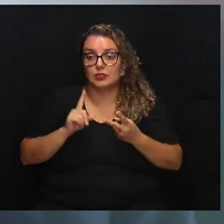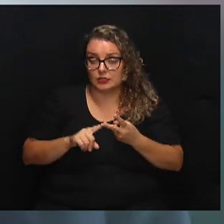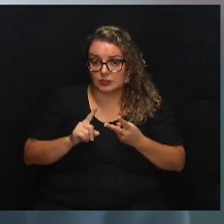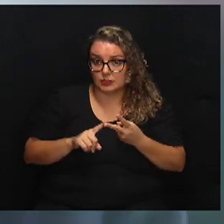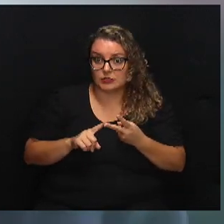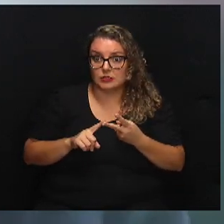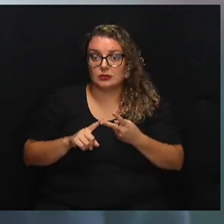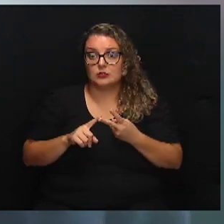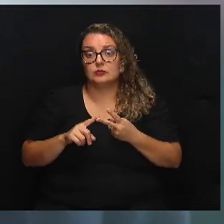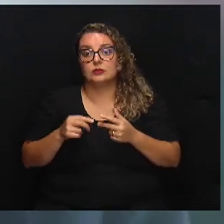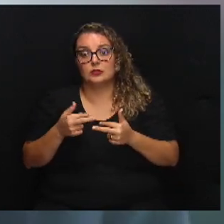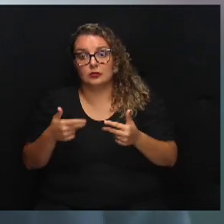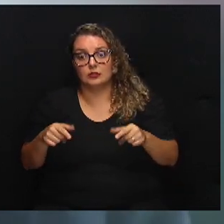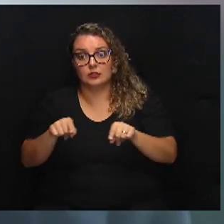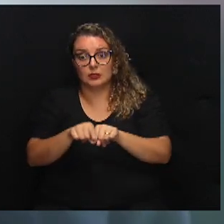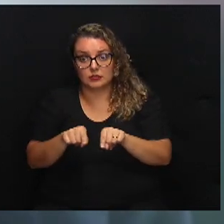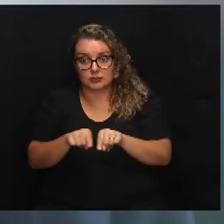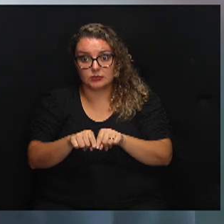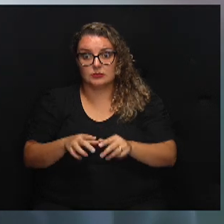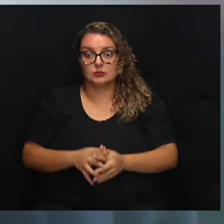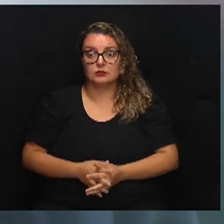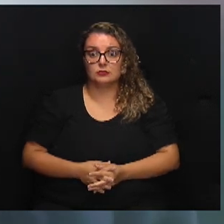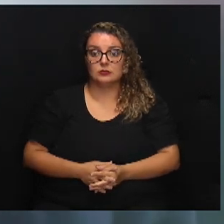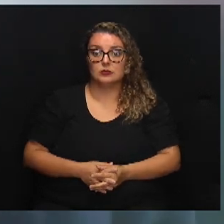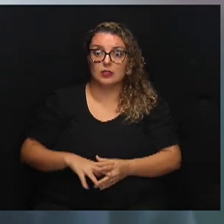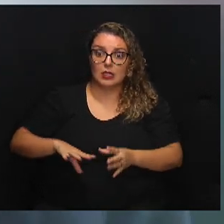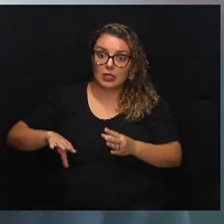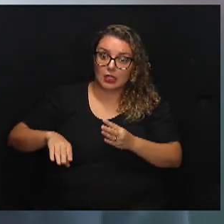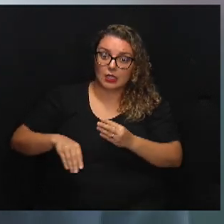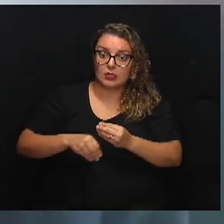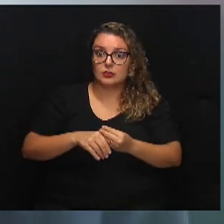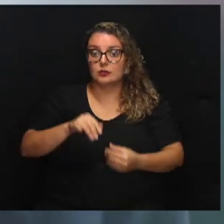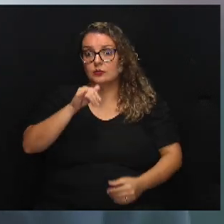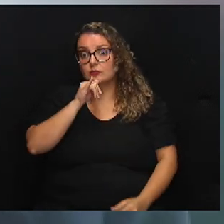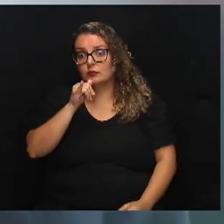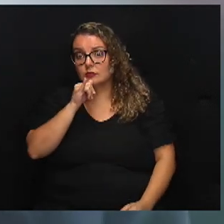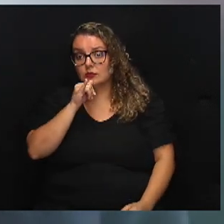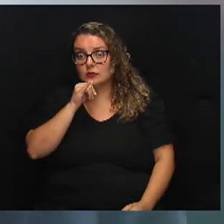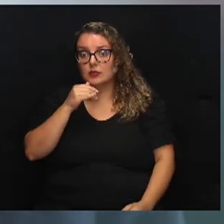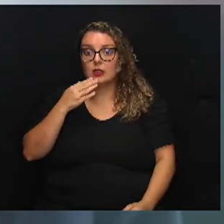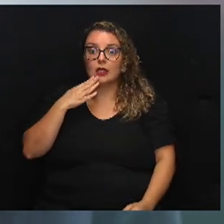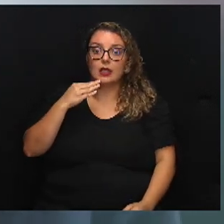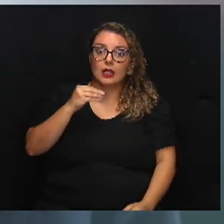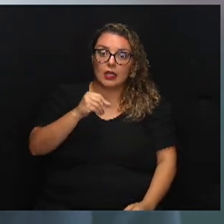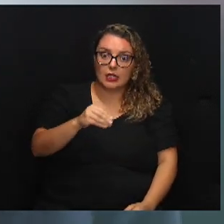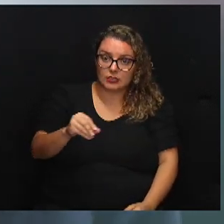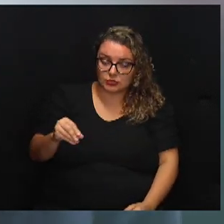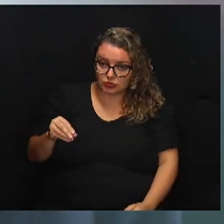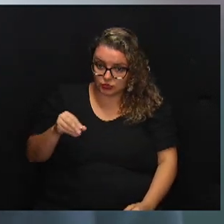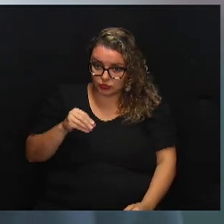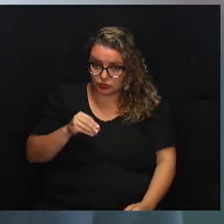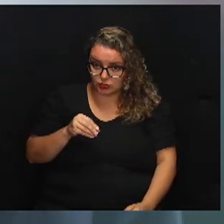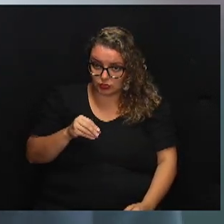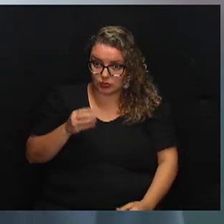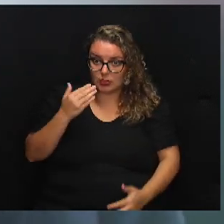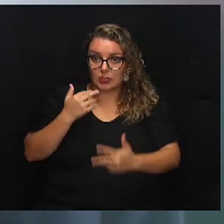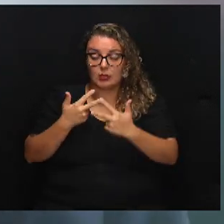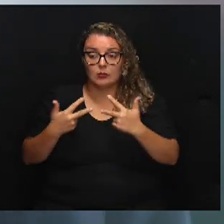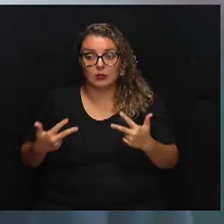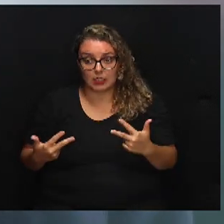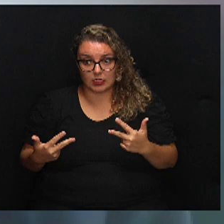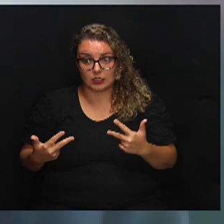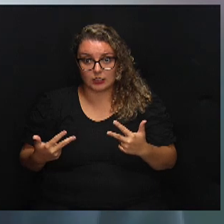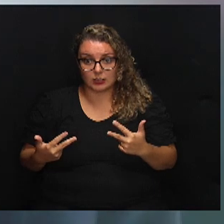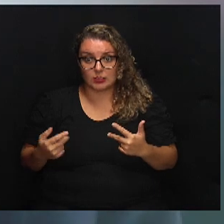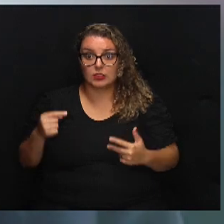questão também é que adicionar, por exemplo, açúcar na alimentação,